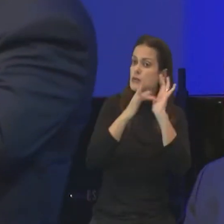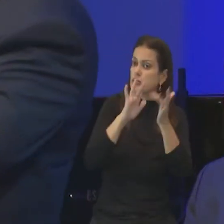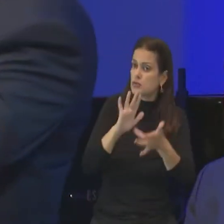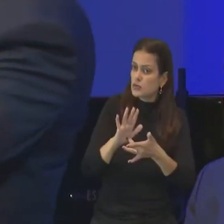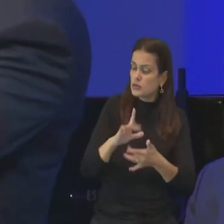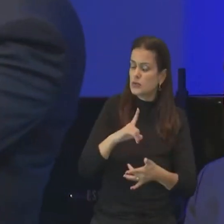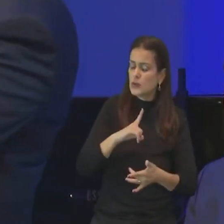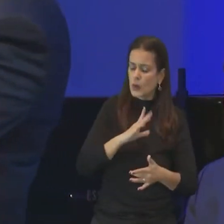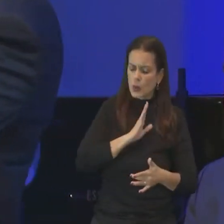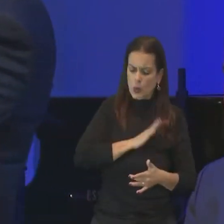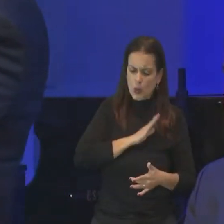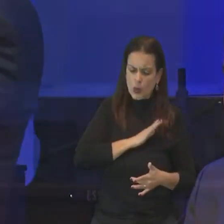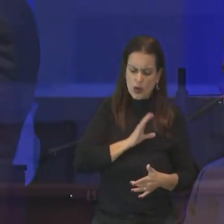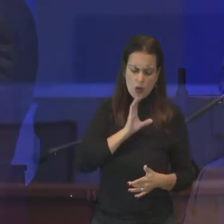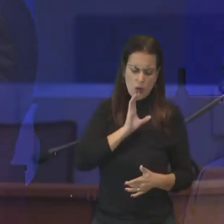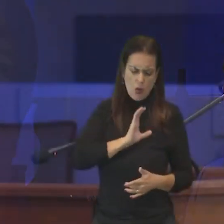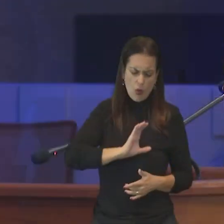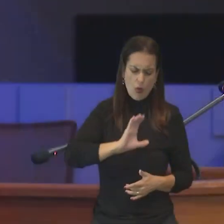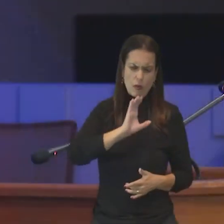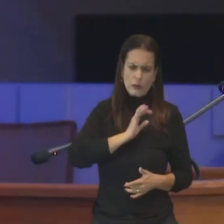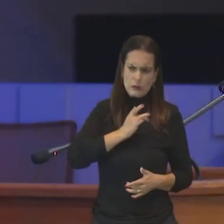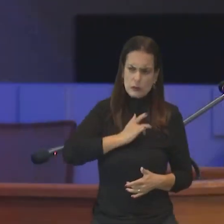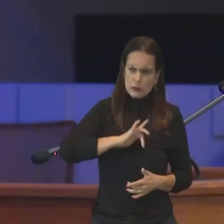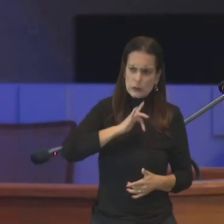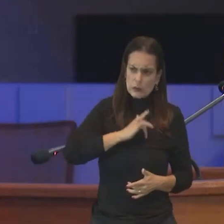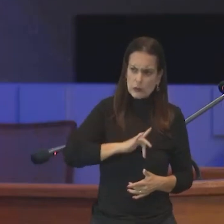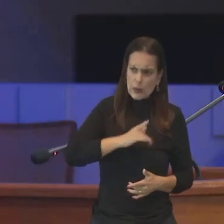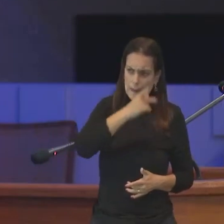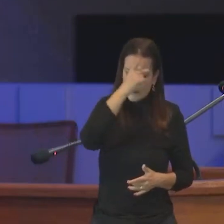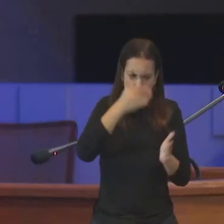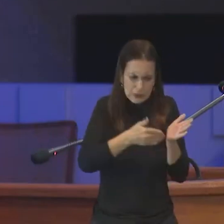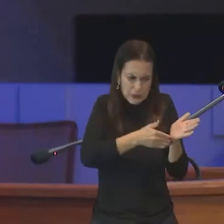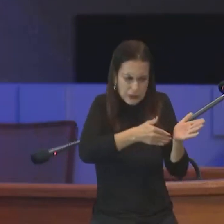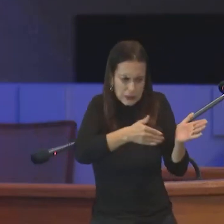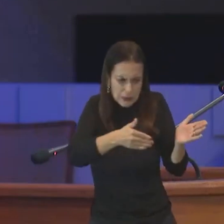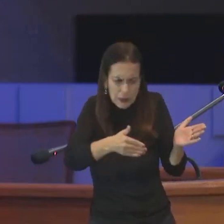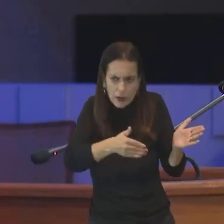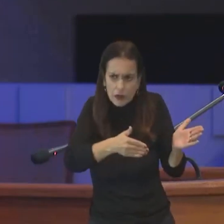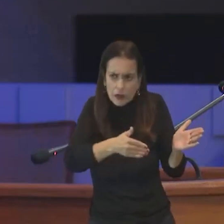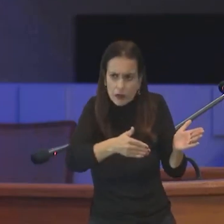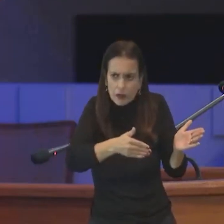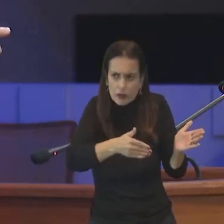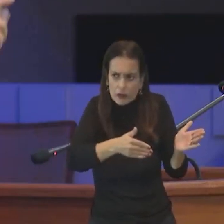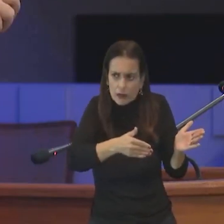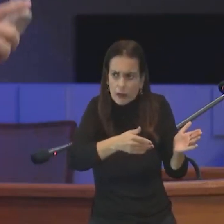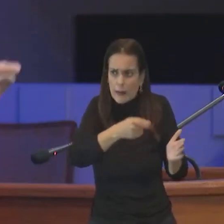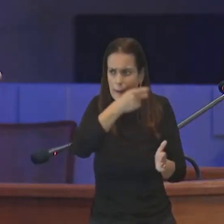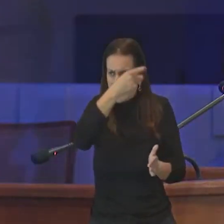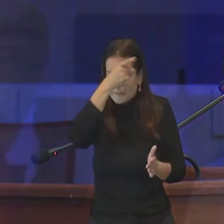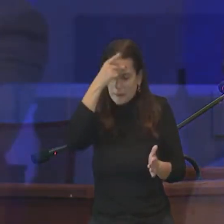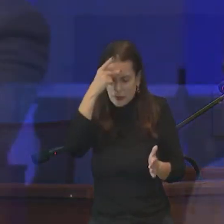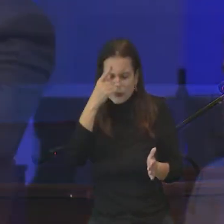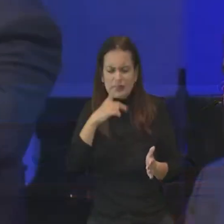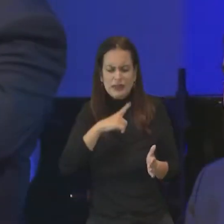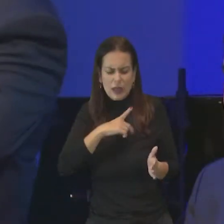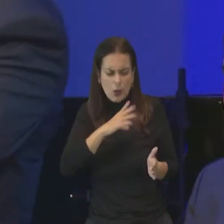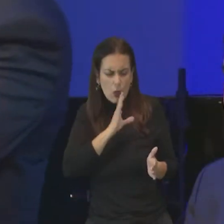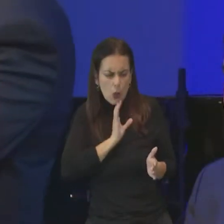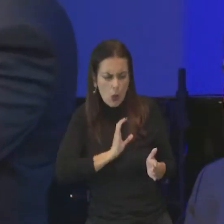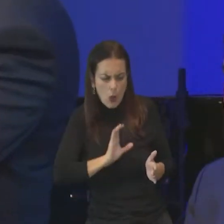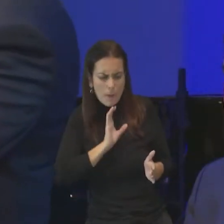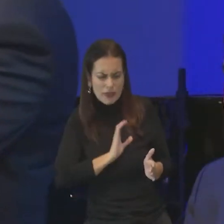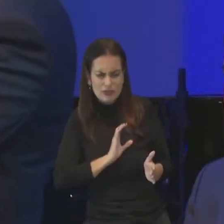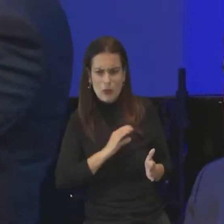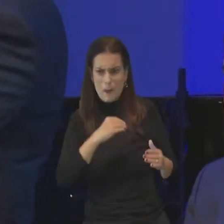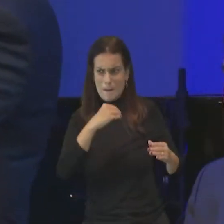seu coração compaixão por aqueles perdidos, pelos perdidos, compaixão por aqueles ainda que pecam